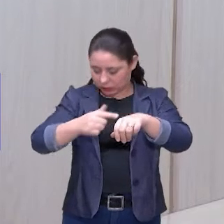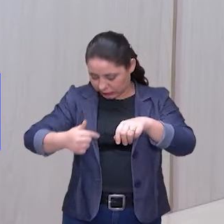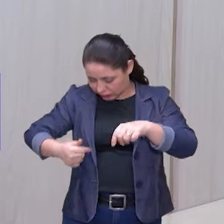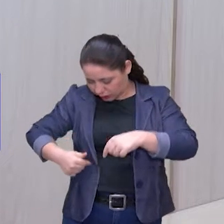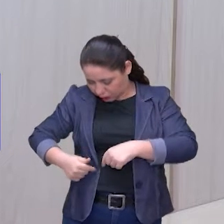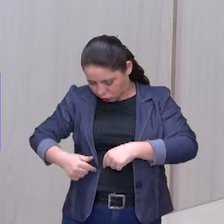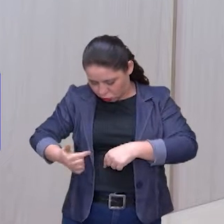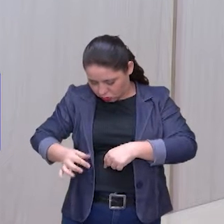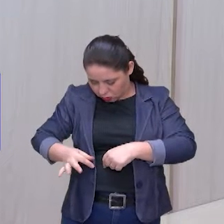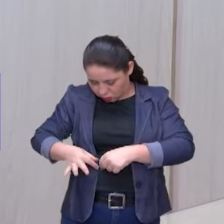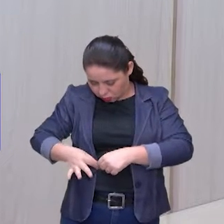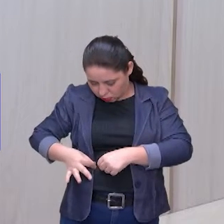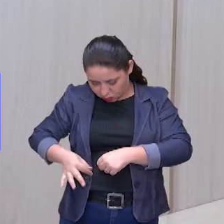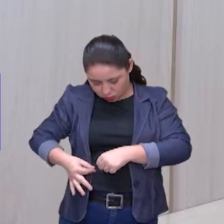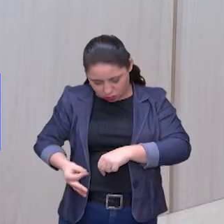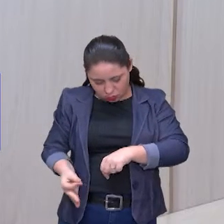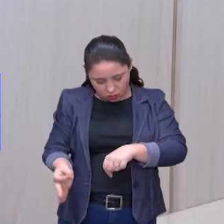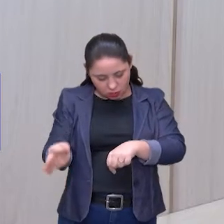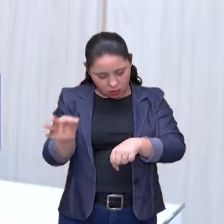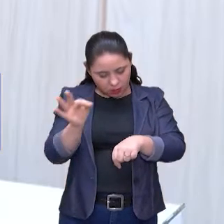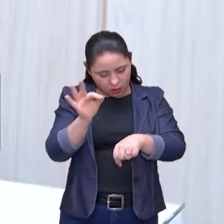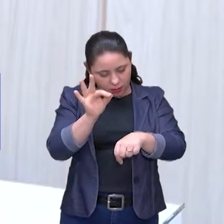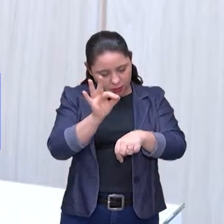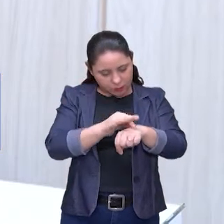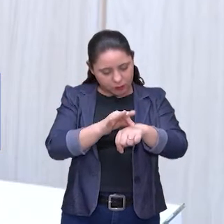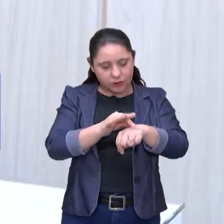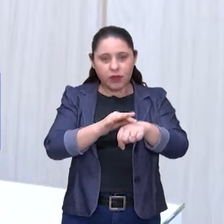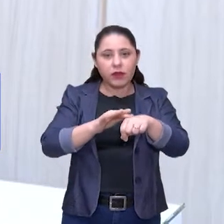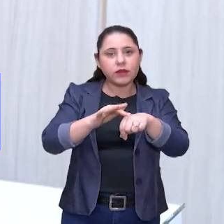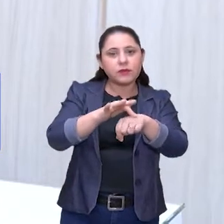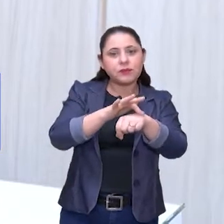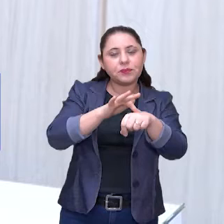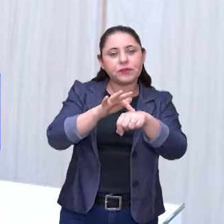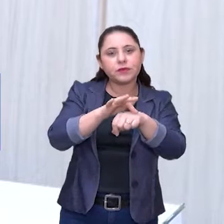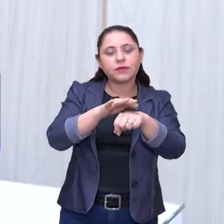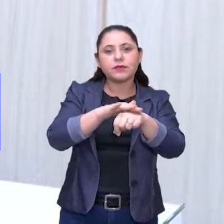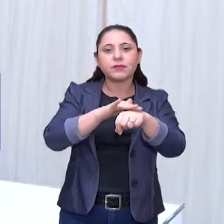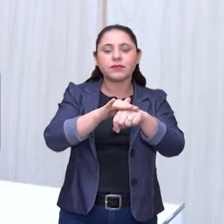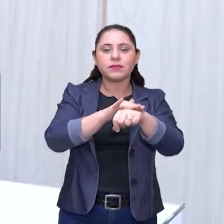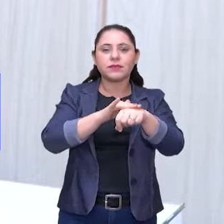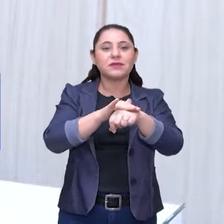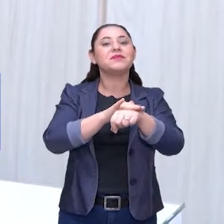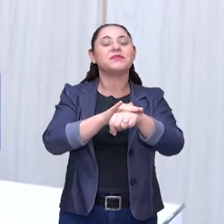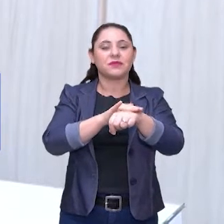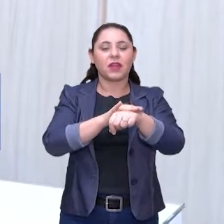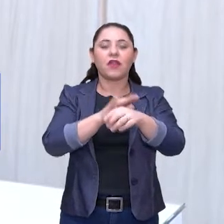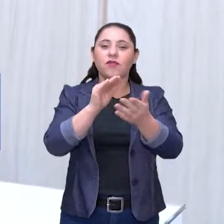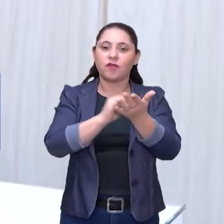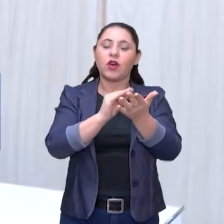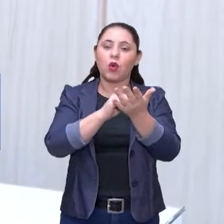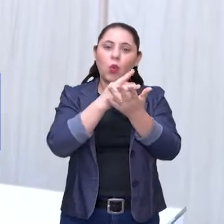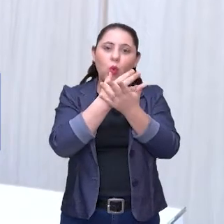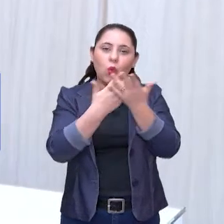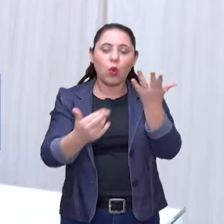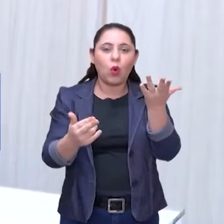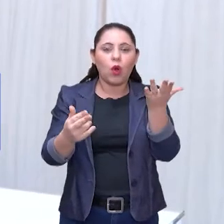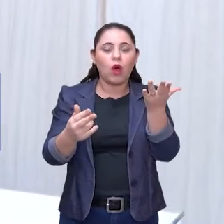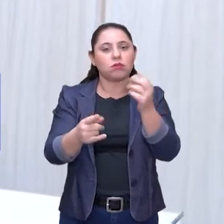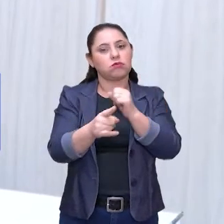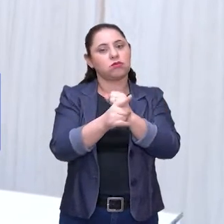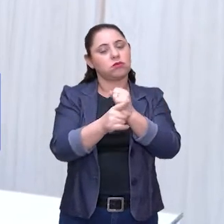pega uma área que não tem vitiligo e coloca aquele melanócito que está ativo na área que não